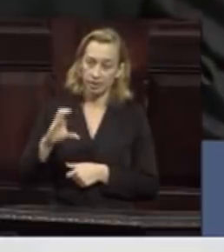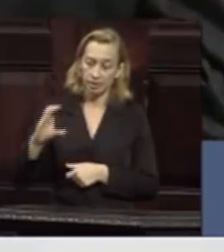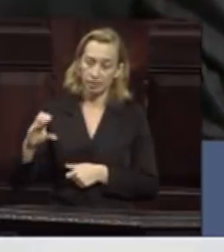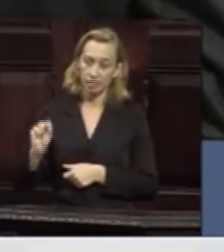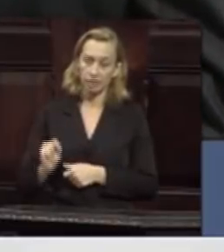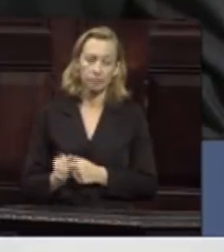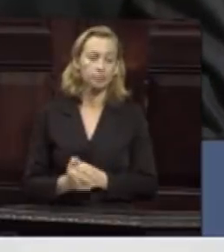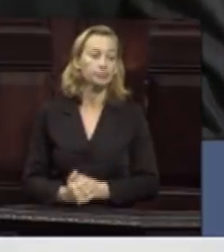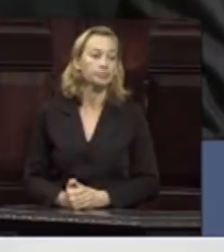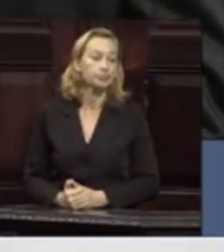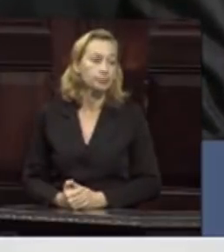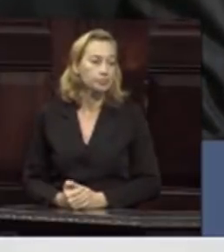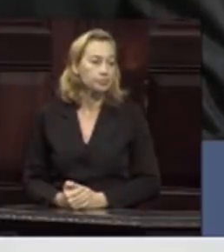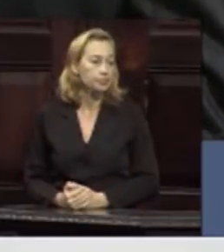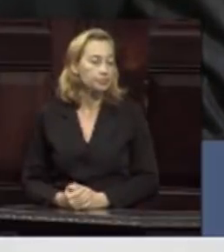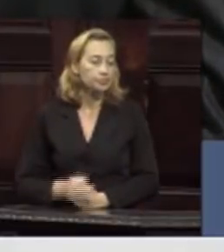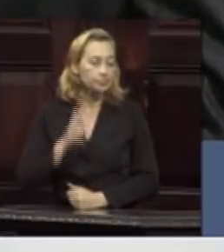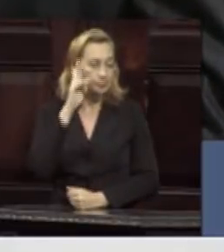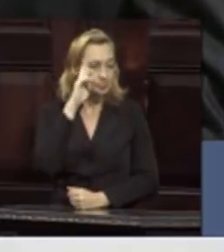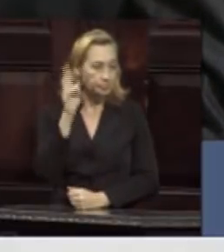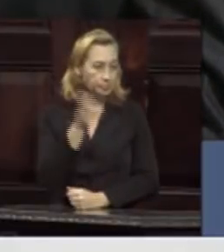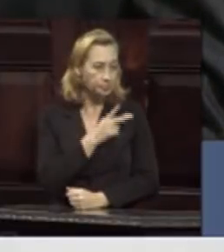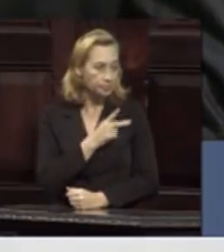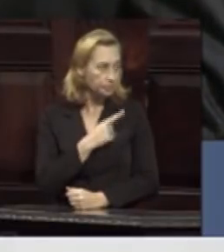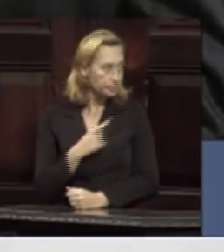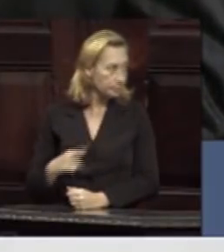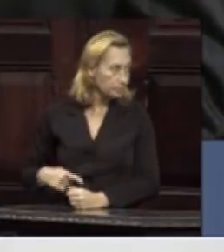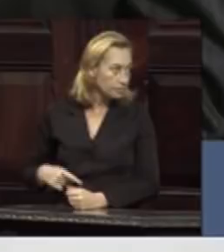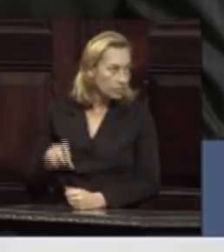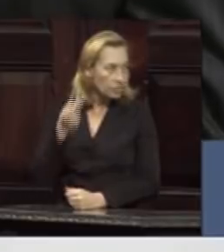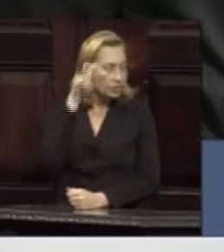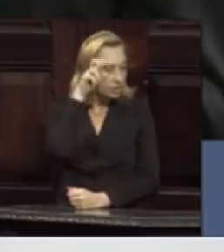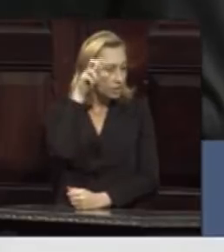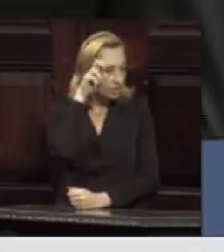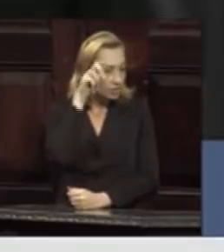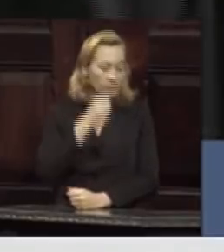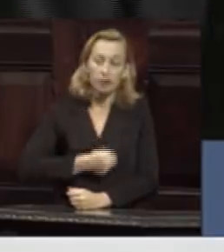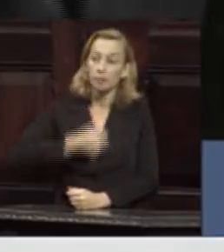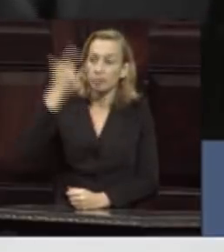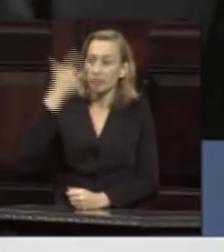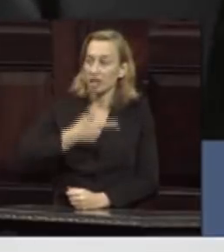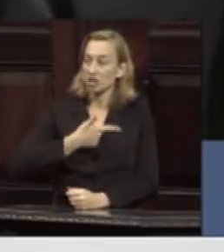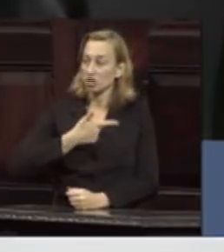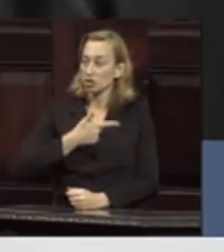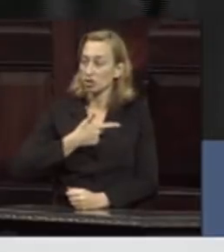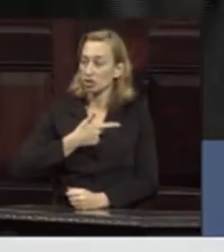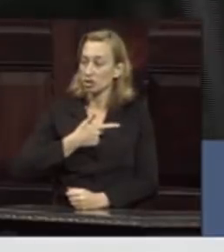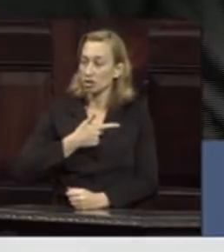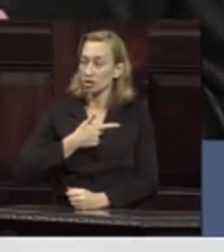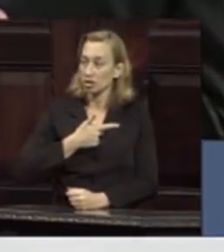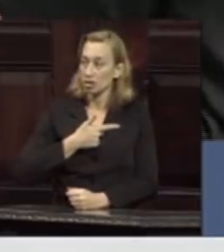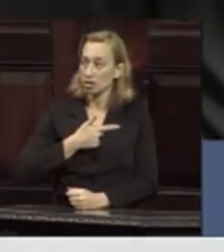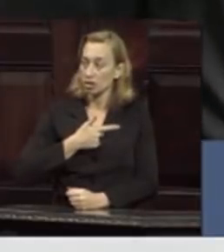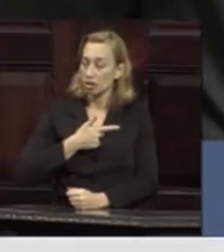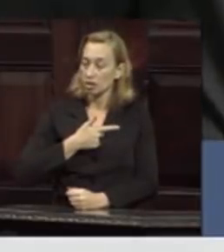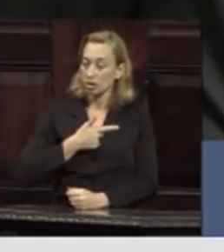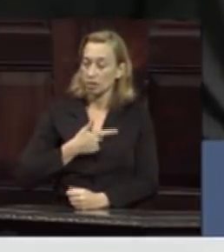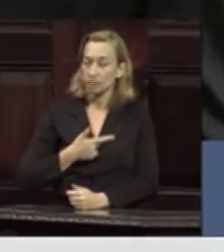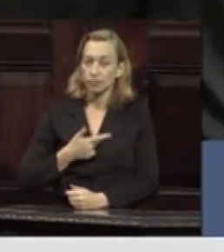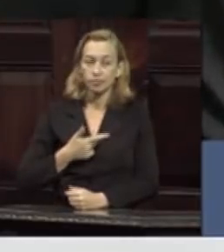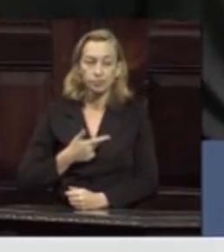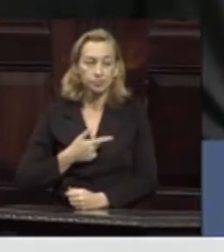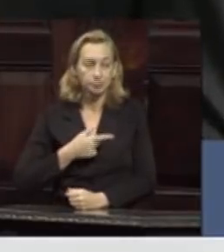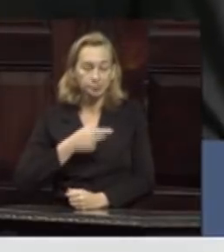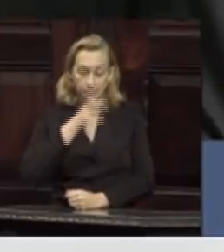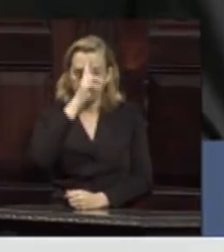Senhor presidente, quinta-feira, que horas? Meio-dia. Quinta-feira. 12 horas. Quinta-feira, 12